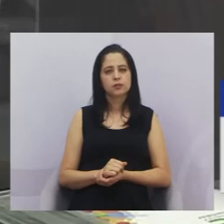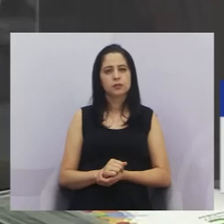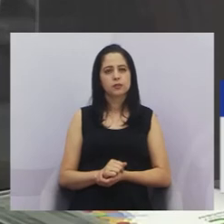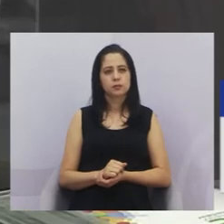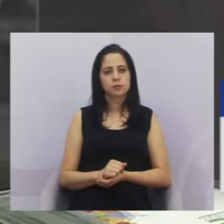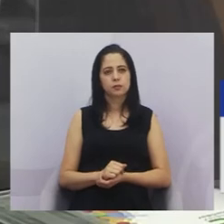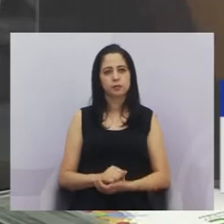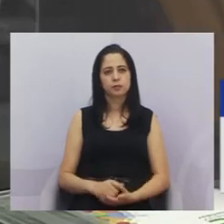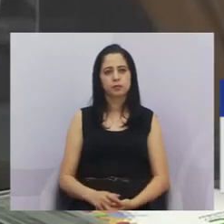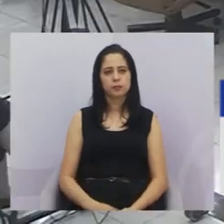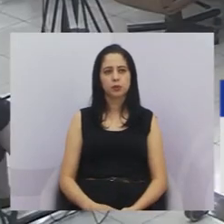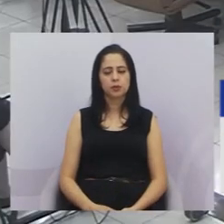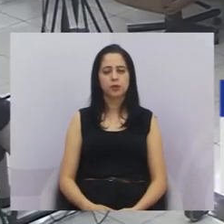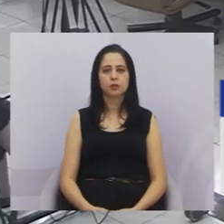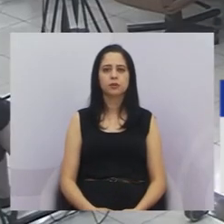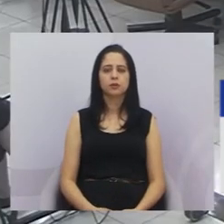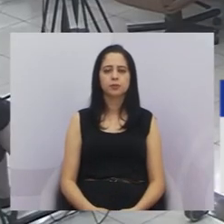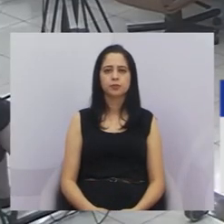nossa cidade.